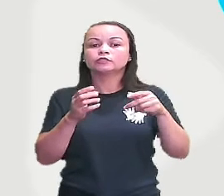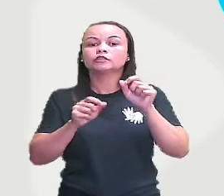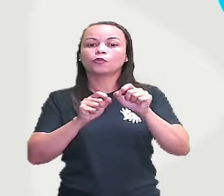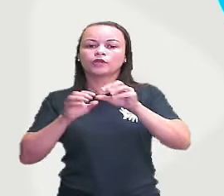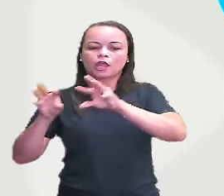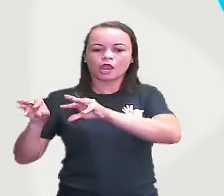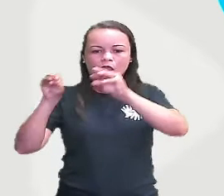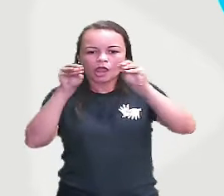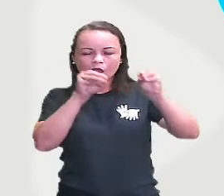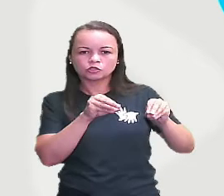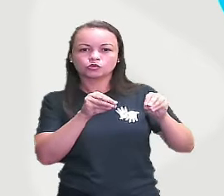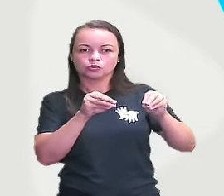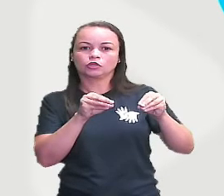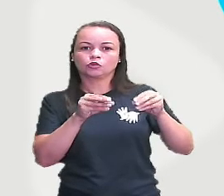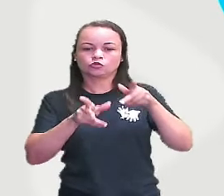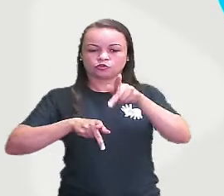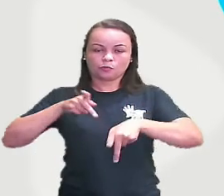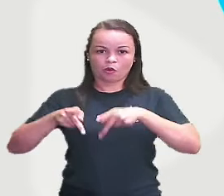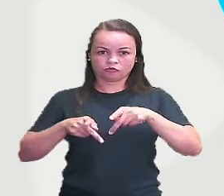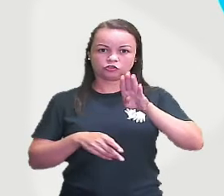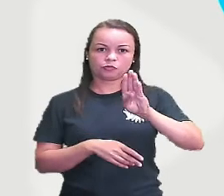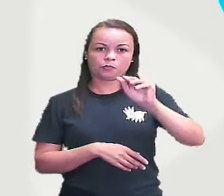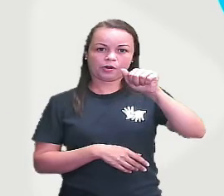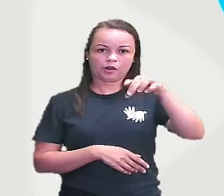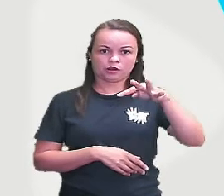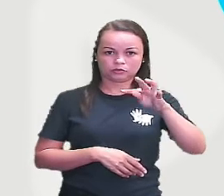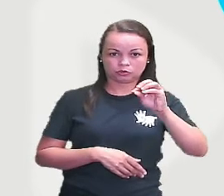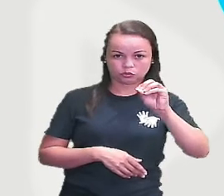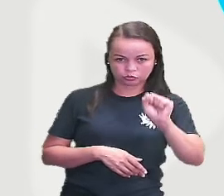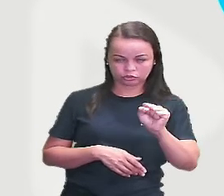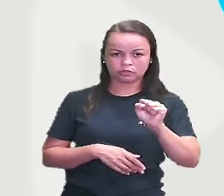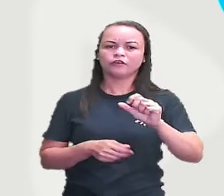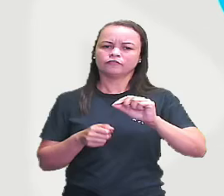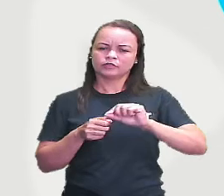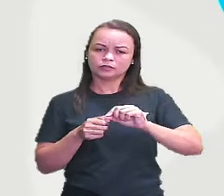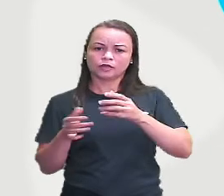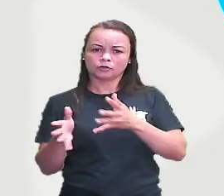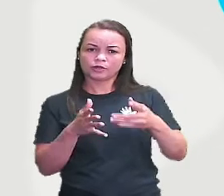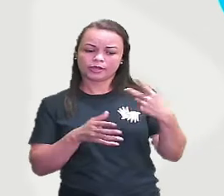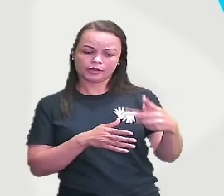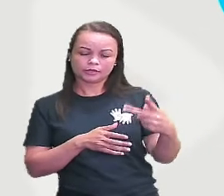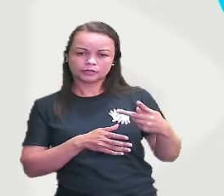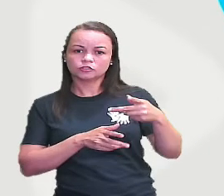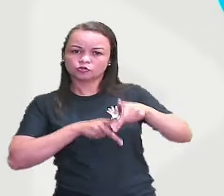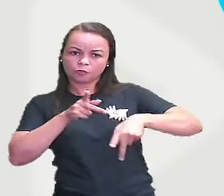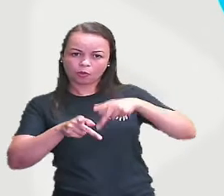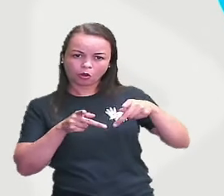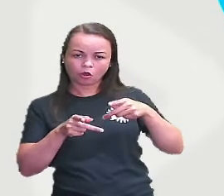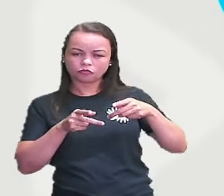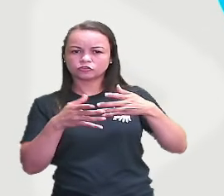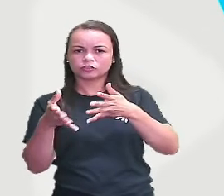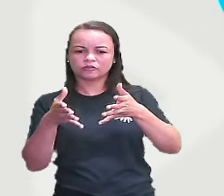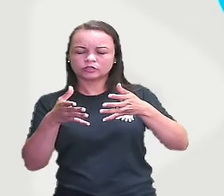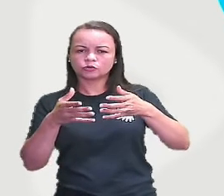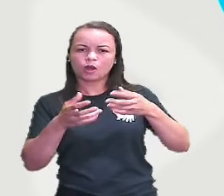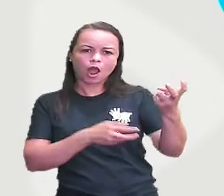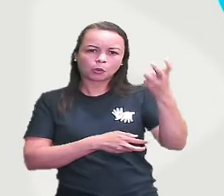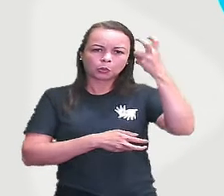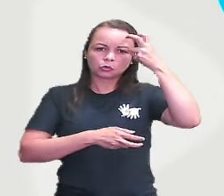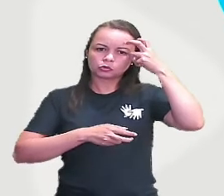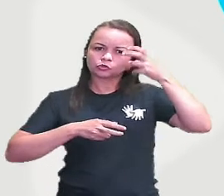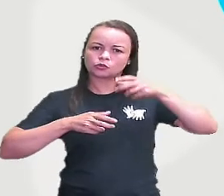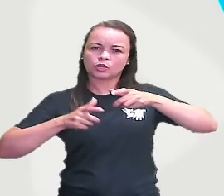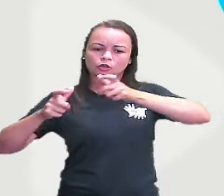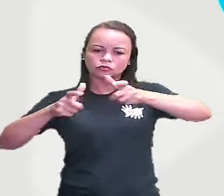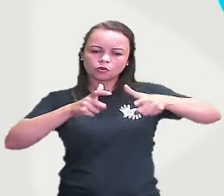que os povos bantus fizeram. E com essa migração, esses povos bantus acabaram que levando a sua cultura para as